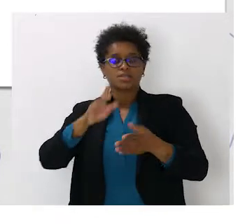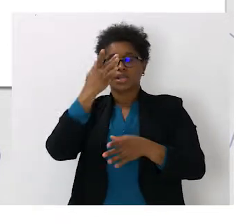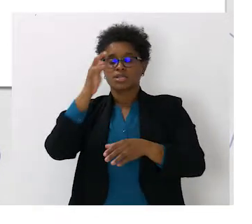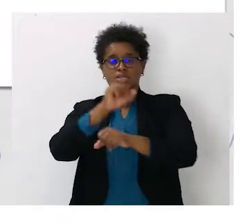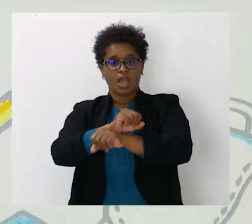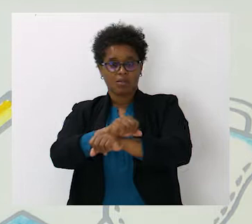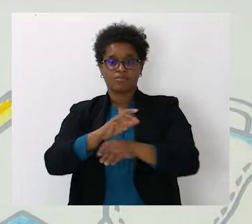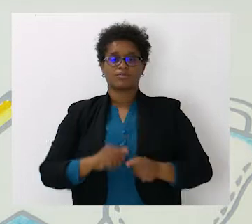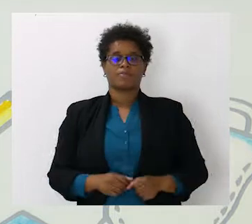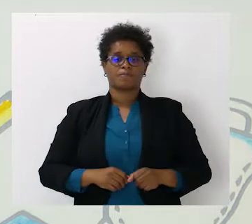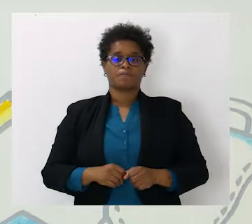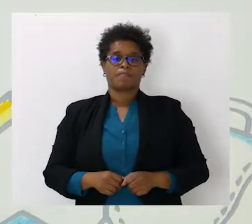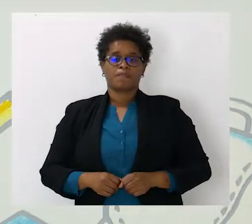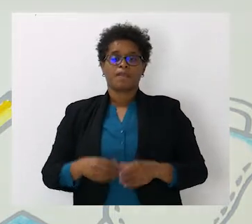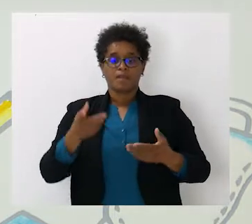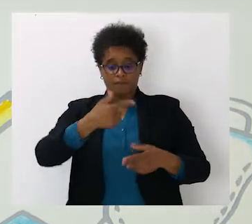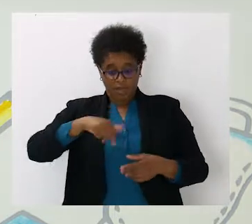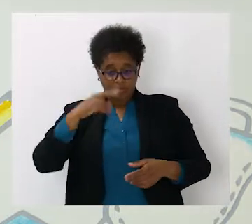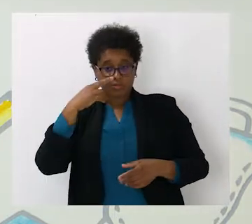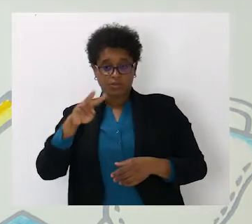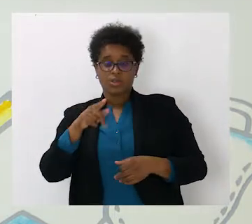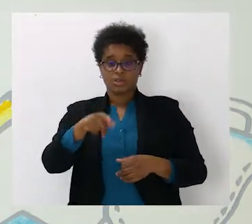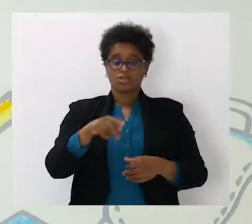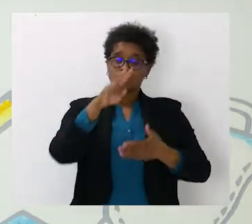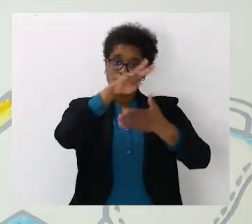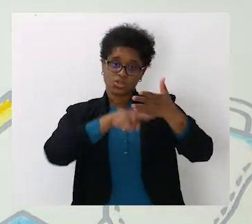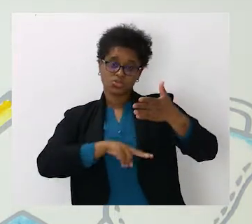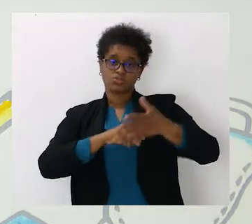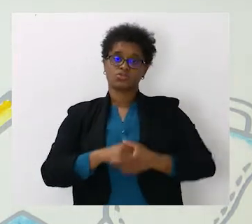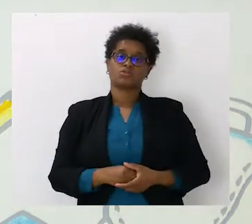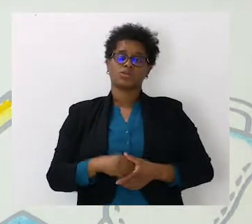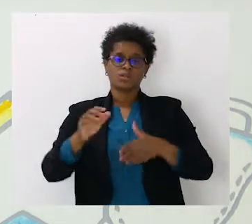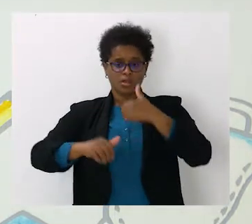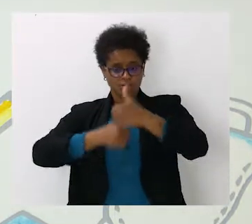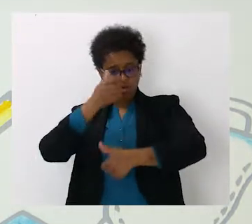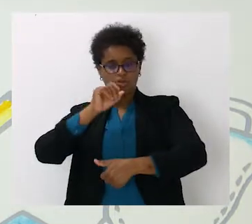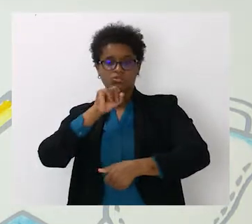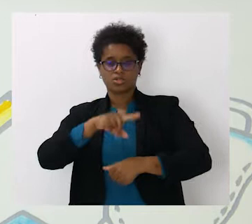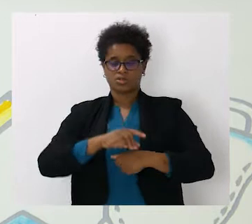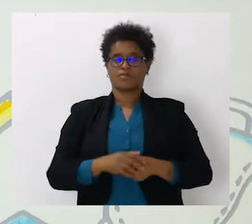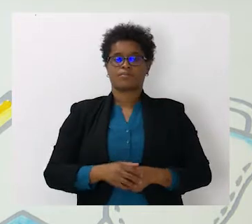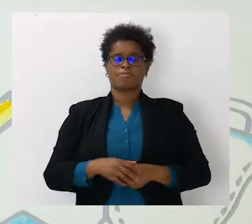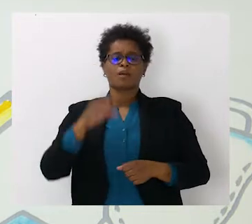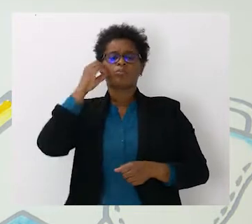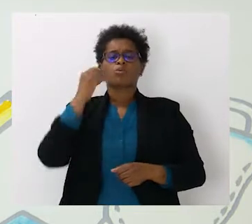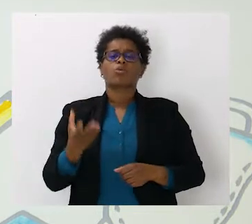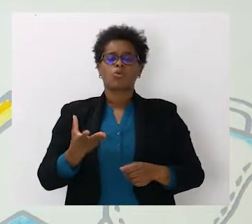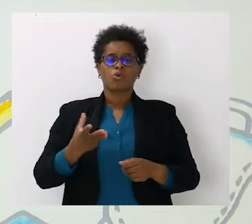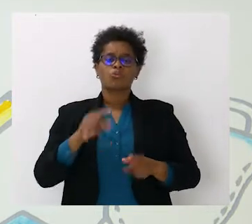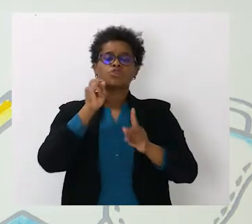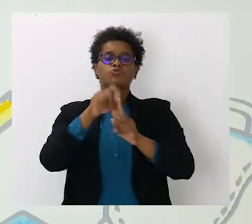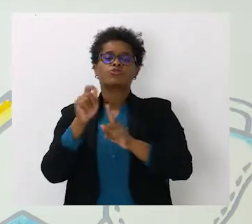escravos. Vamos ilustrar esse texto da melhor forma possível.